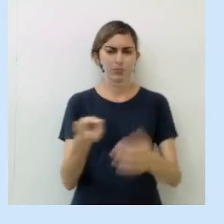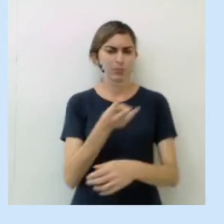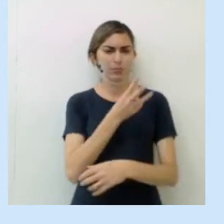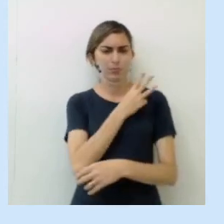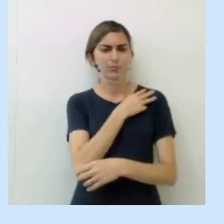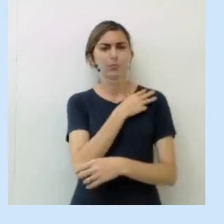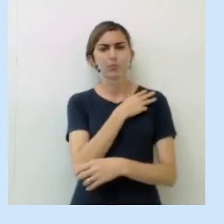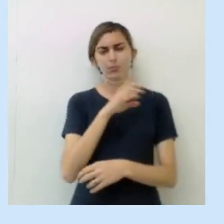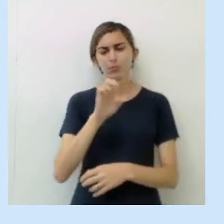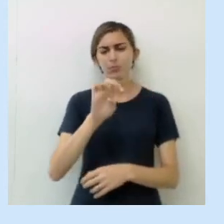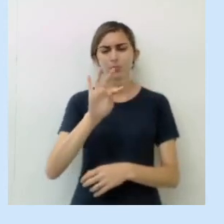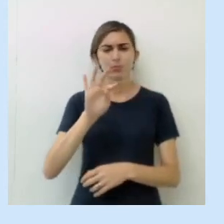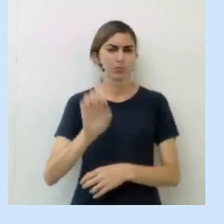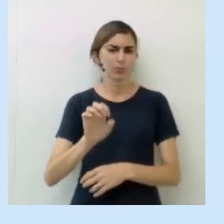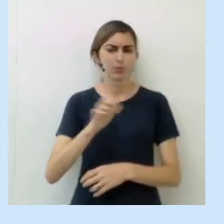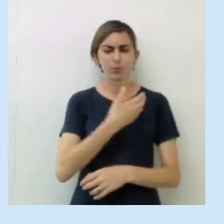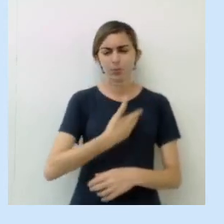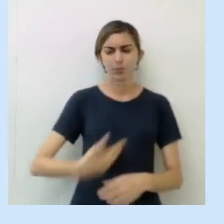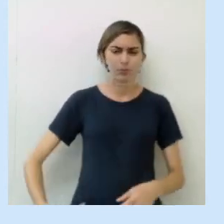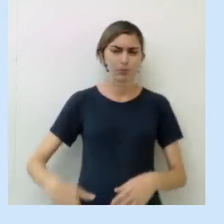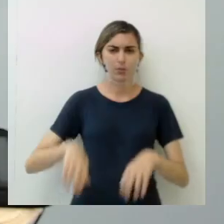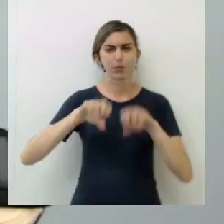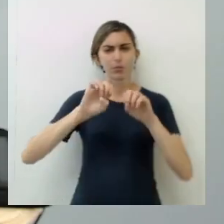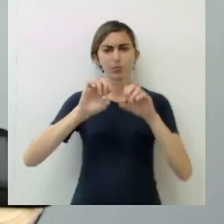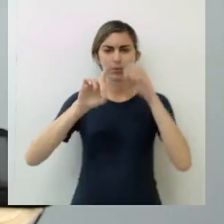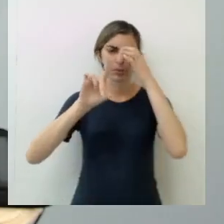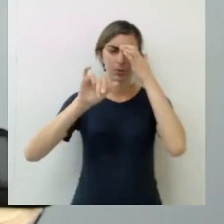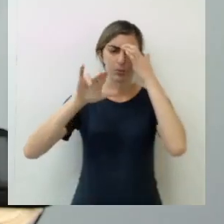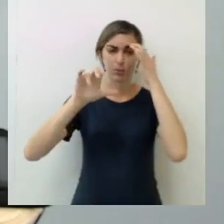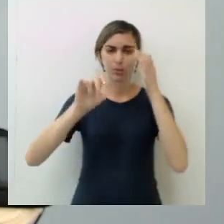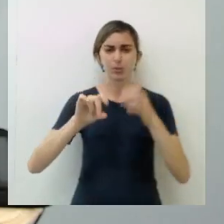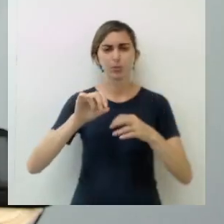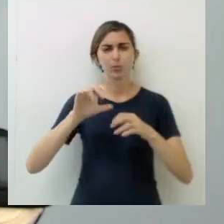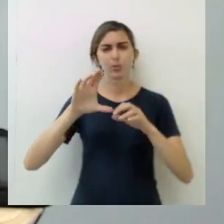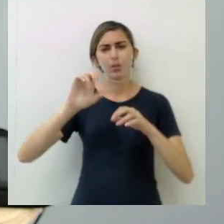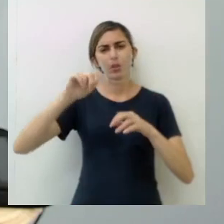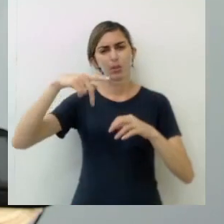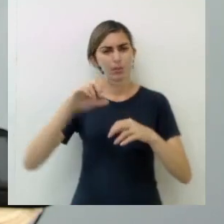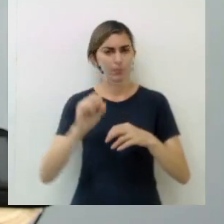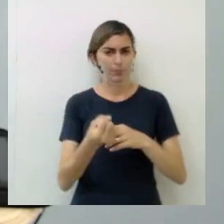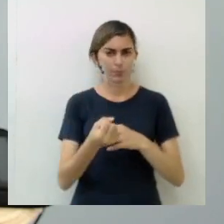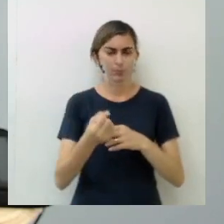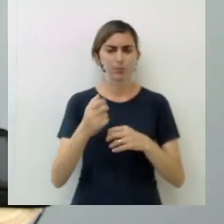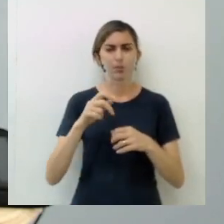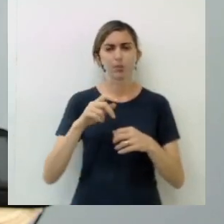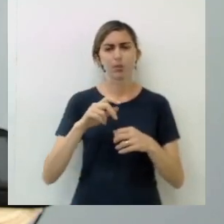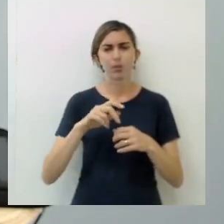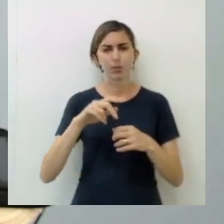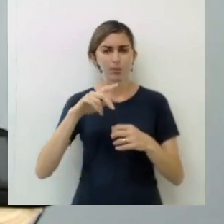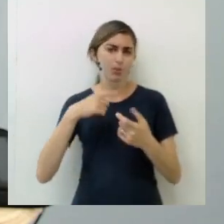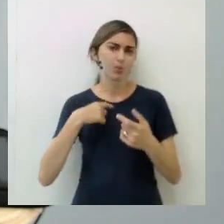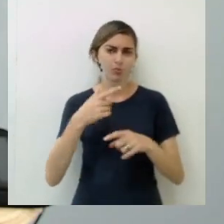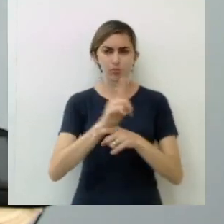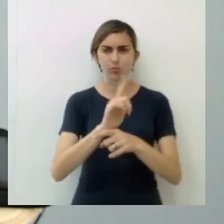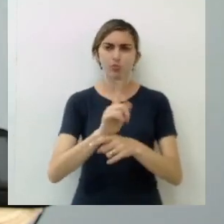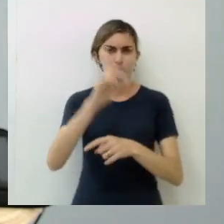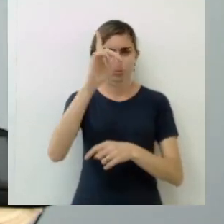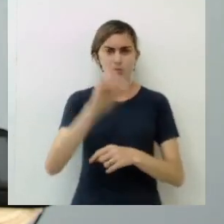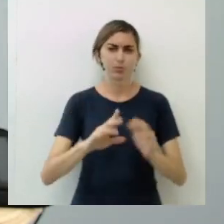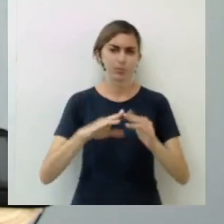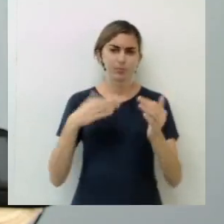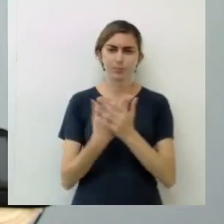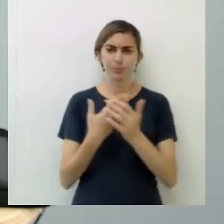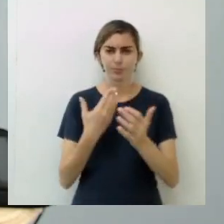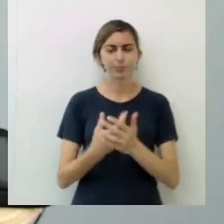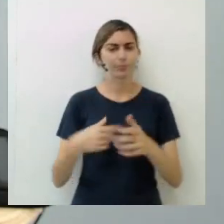anista da ETE, governador Eduardo Campos, meu amigo Henrique, professor Henrique, que é o professor, diretor, o gestor da escola, e a